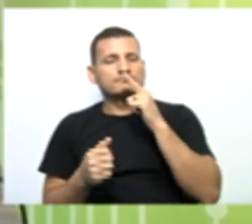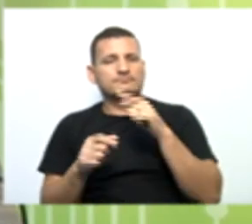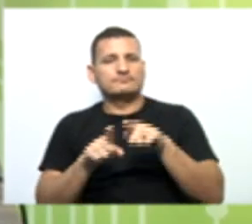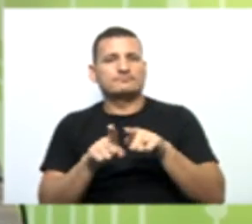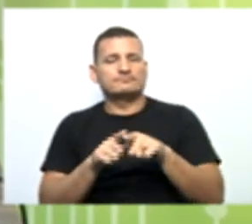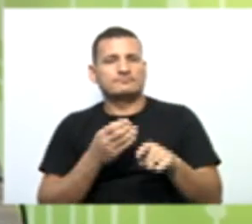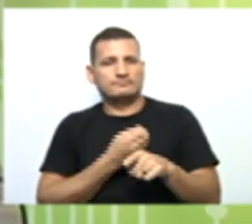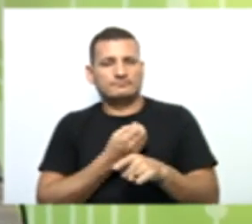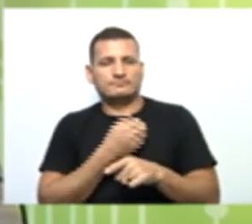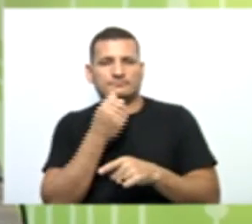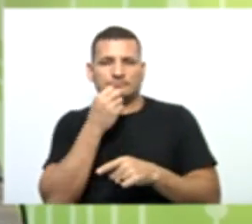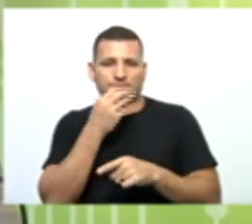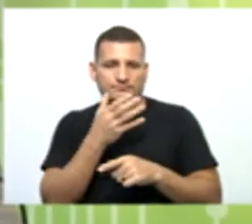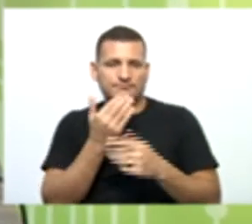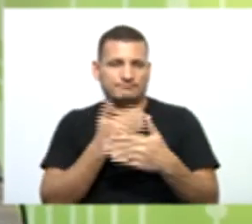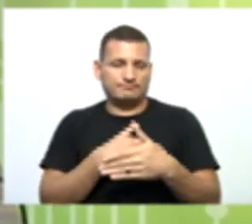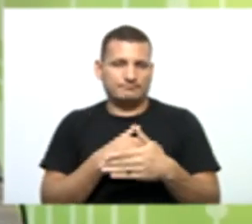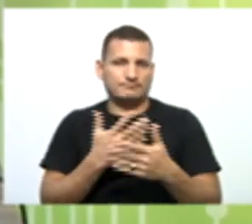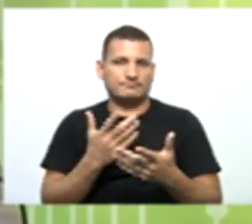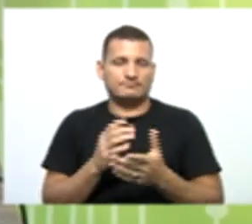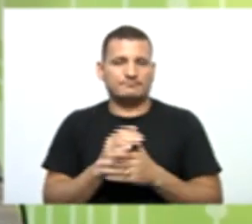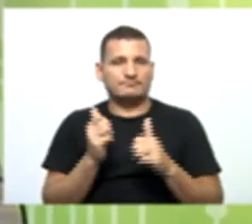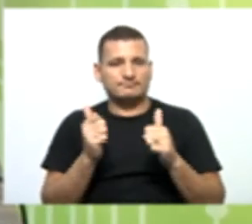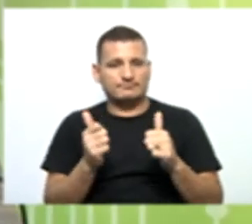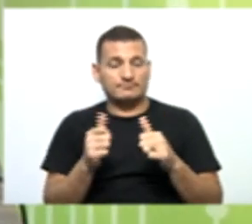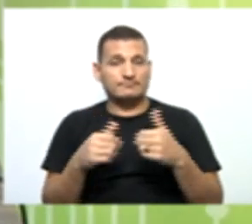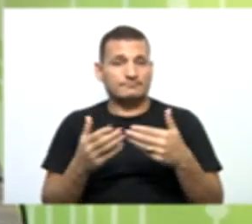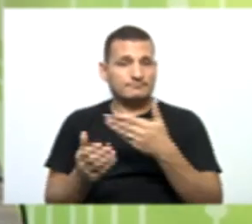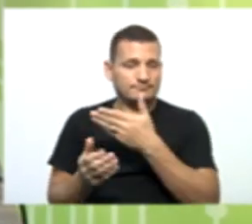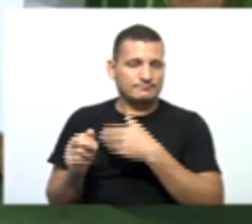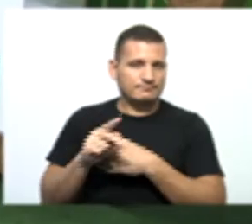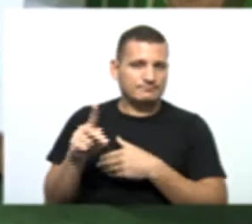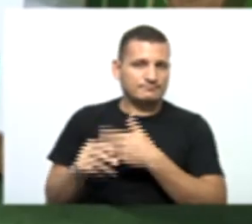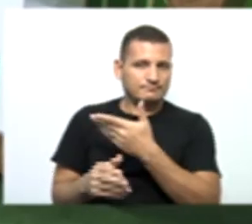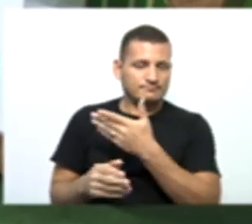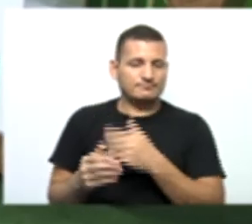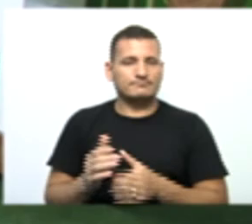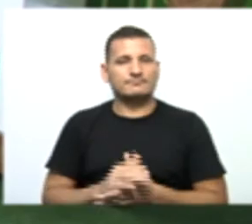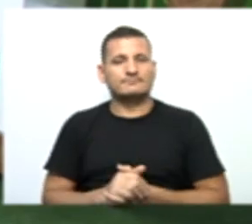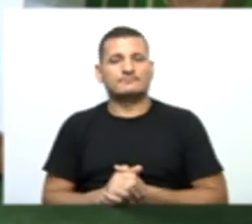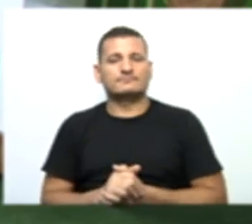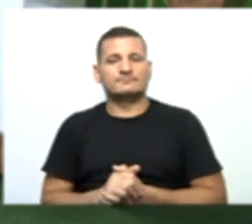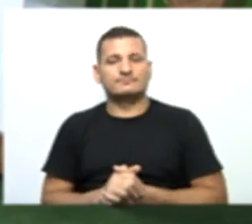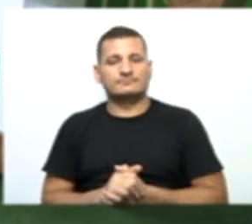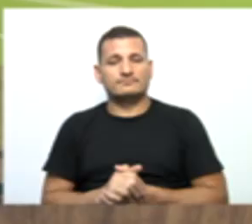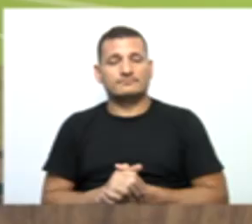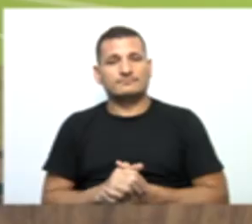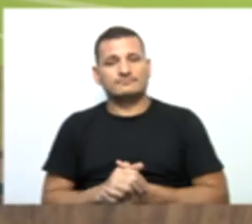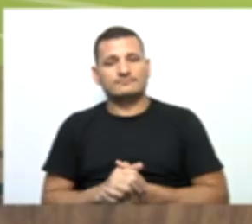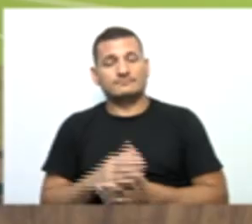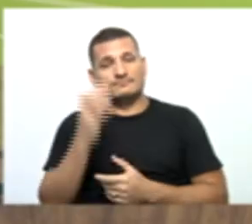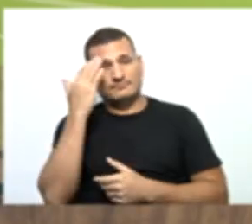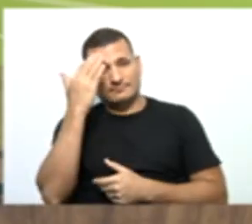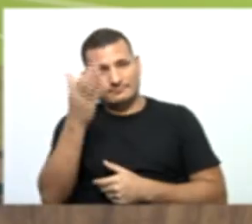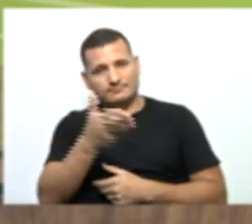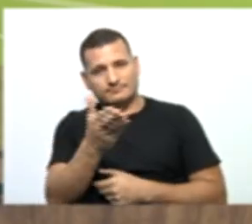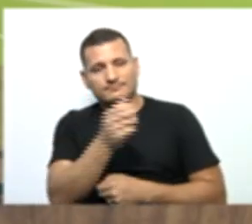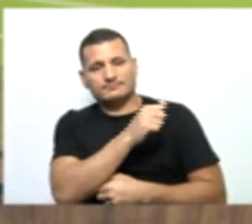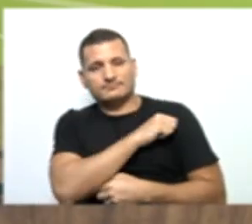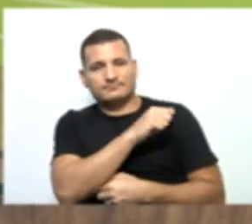aí daqui para a prova. Beleza, pessoal? Então, professor Eduardo, gostaria de dar uma palavra final. Muito obrigado, alunos,